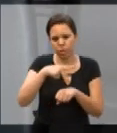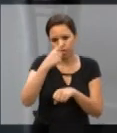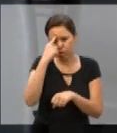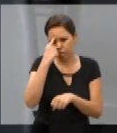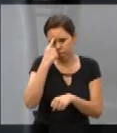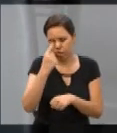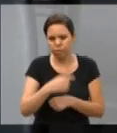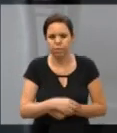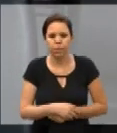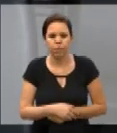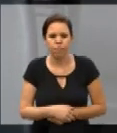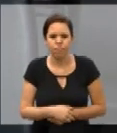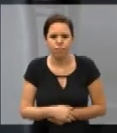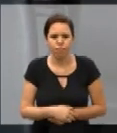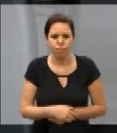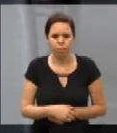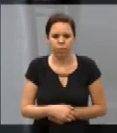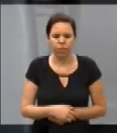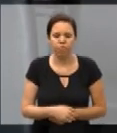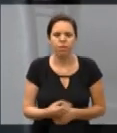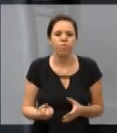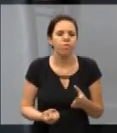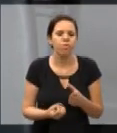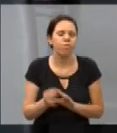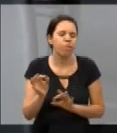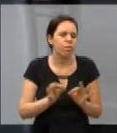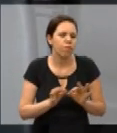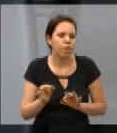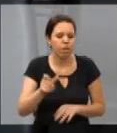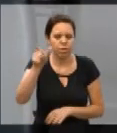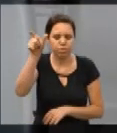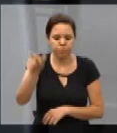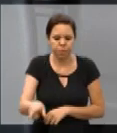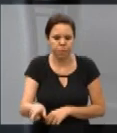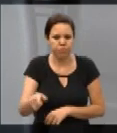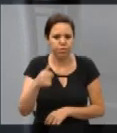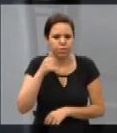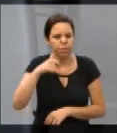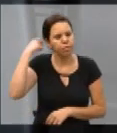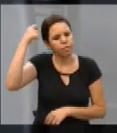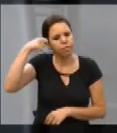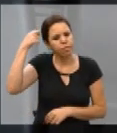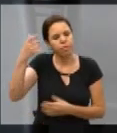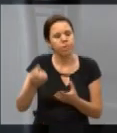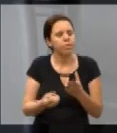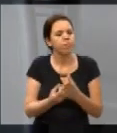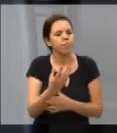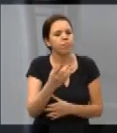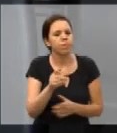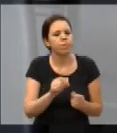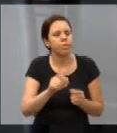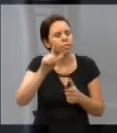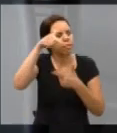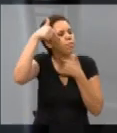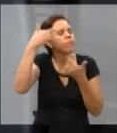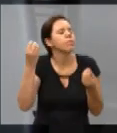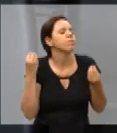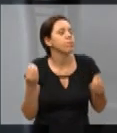engano. A parte de criação da personagem, como é que foi? Ai, olha, eu acho